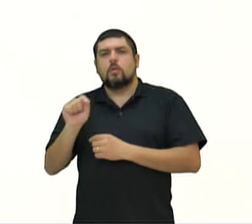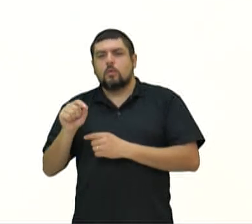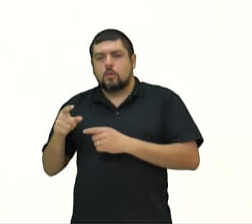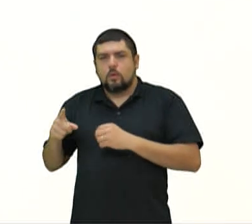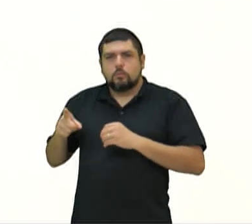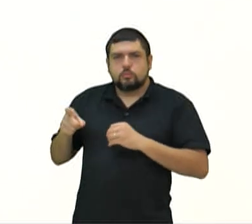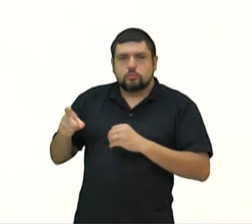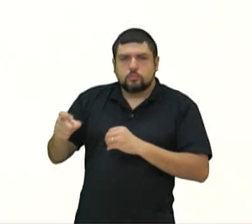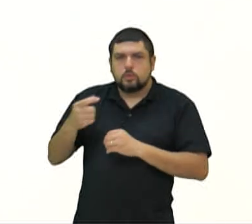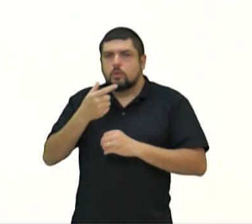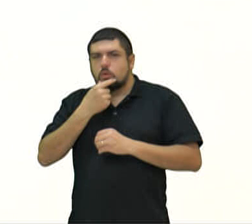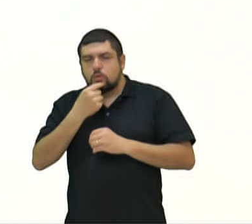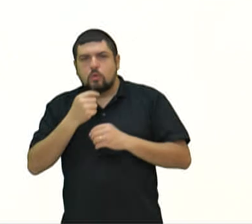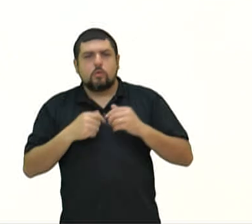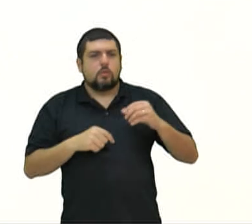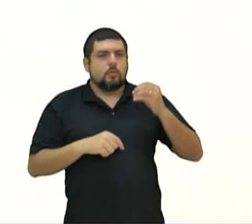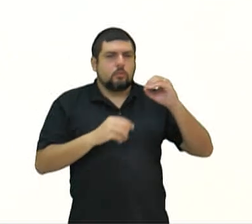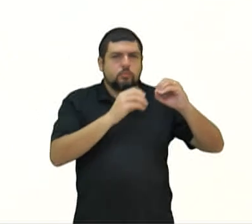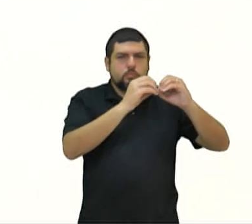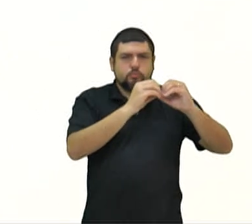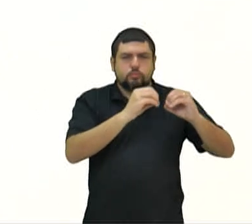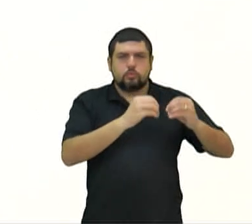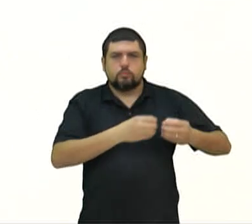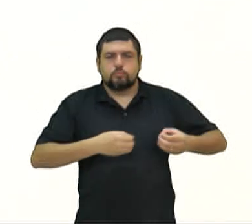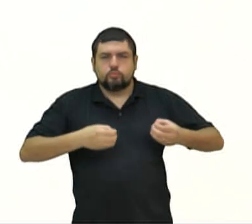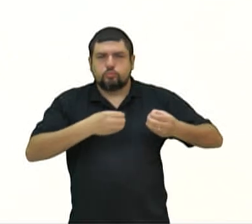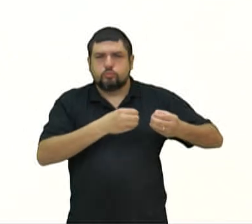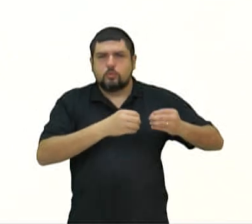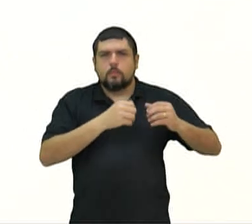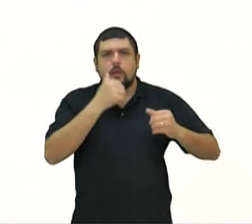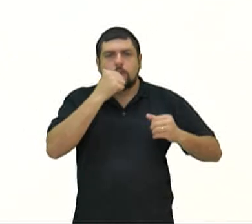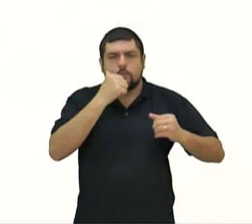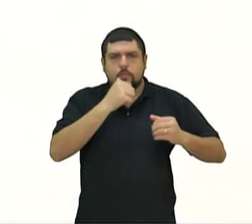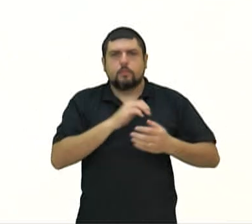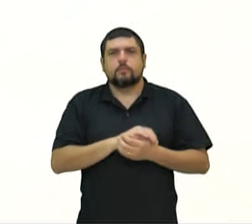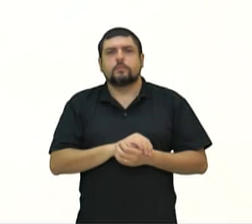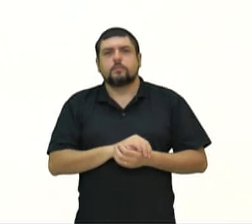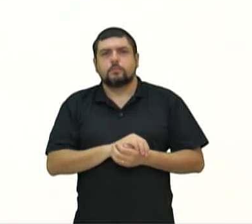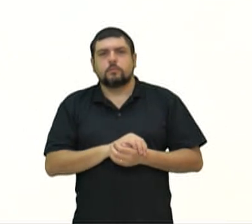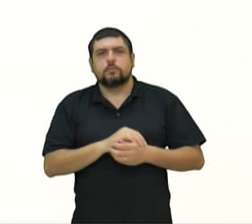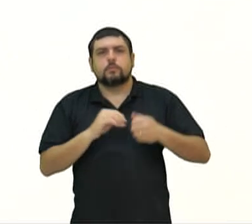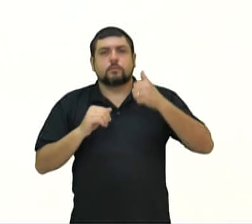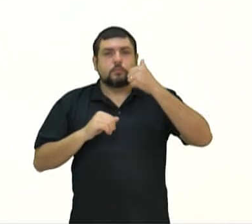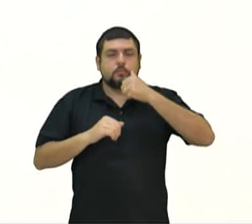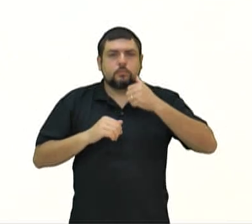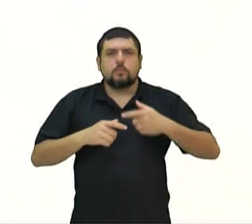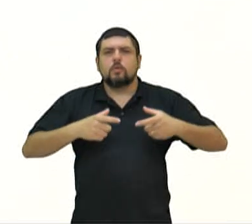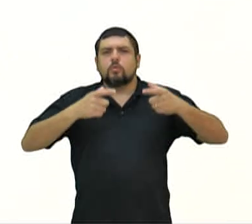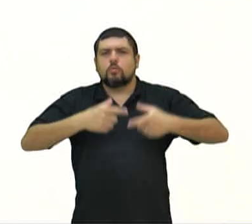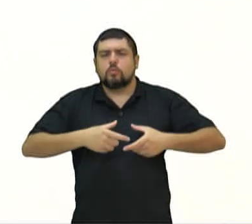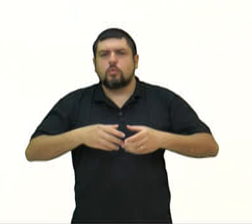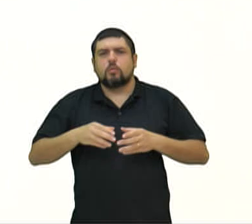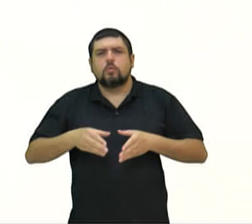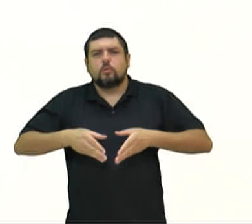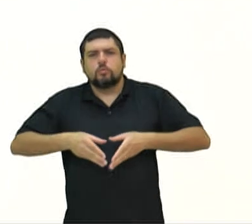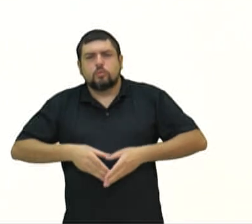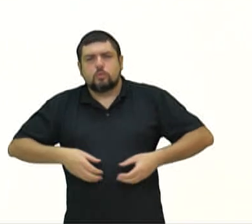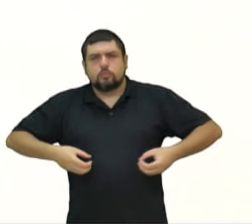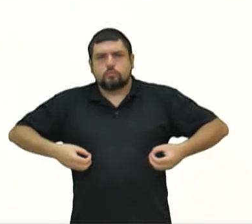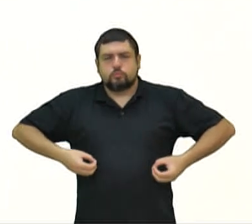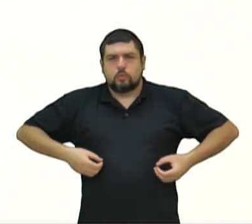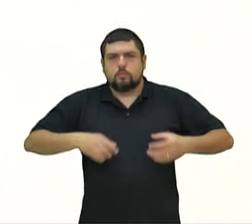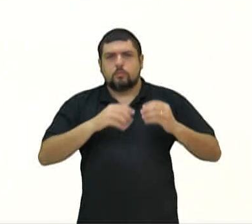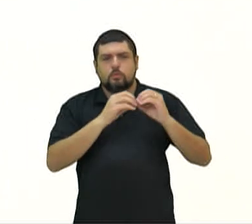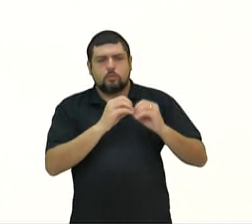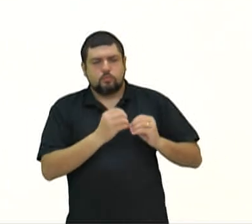e na mulher. Nas mulheres, os gametas femininos são formados, mais precisamente na ovulogênese. Baseando-se nos